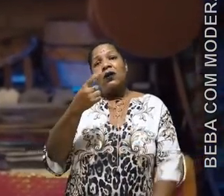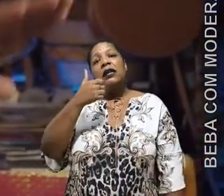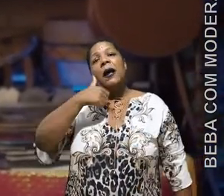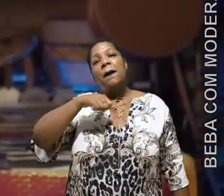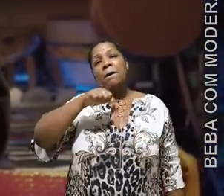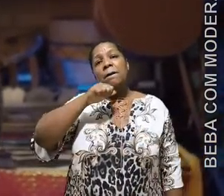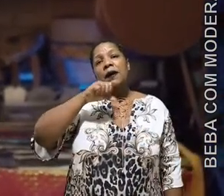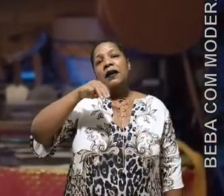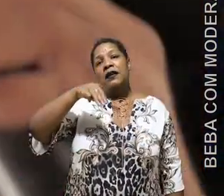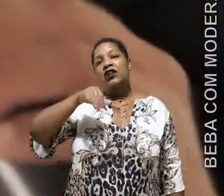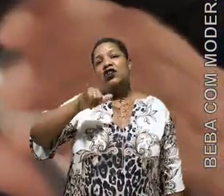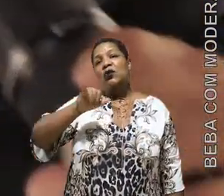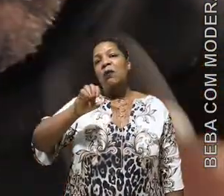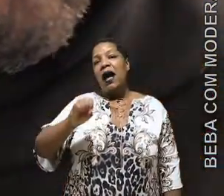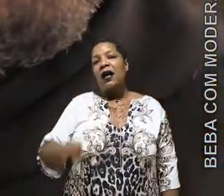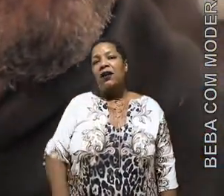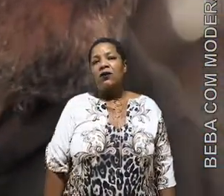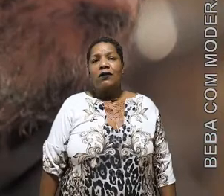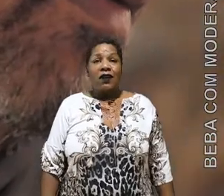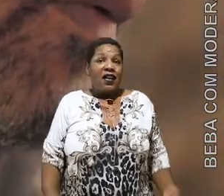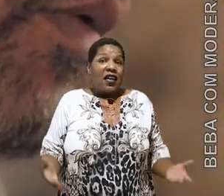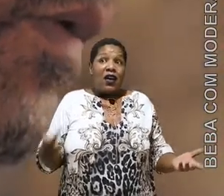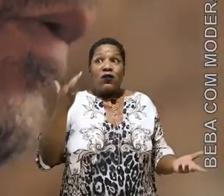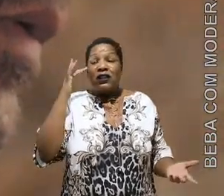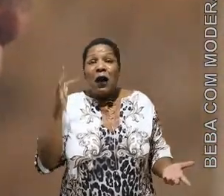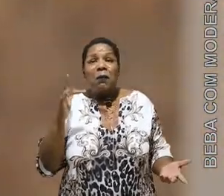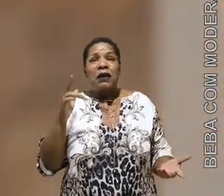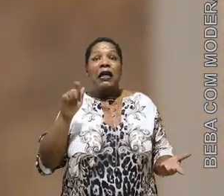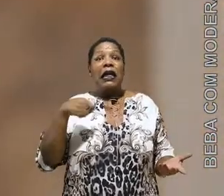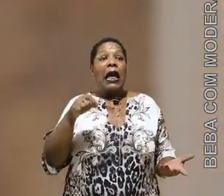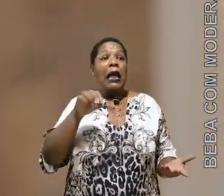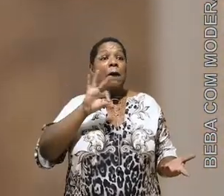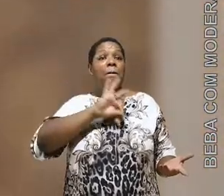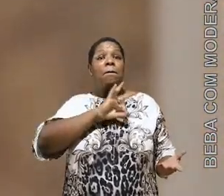que estou mais uma das Mães de Maio eu